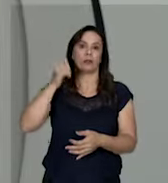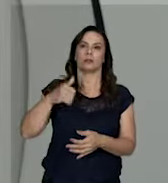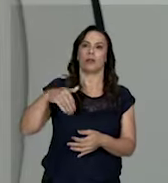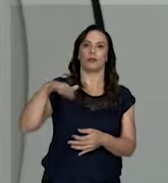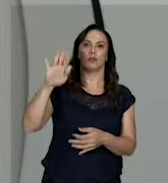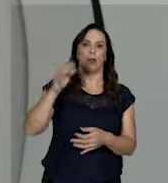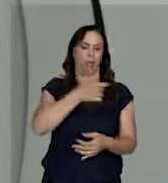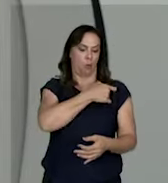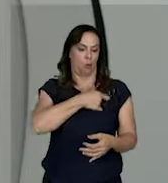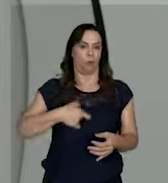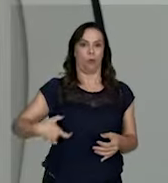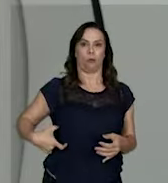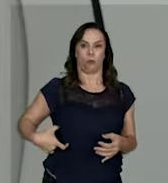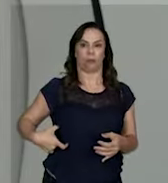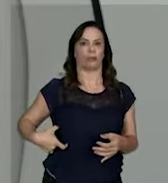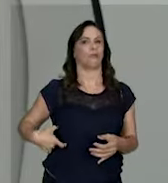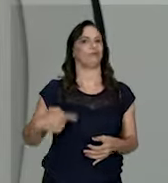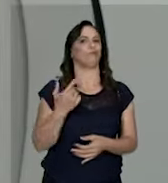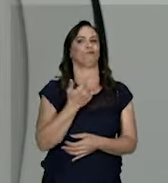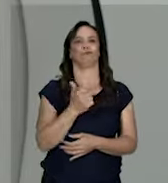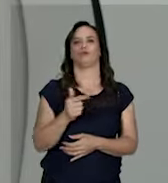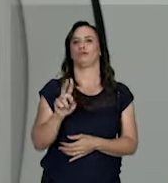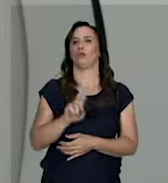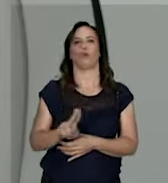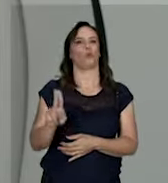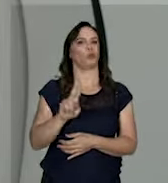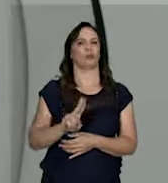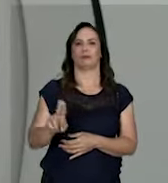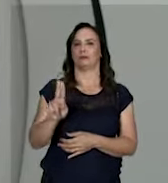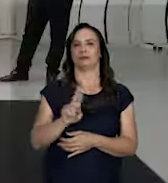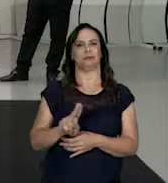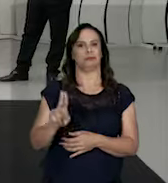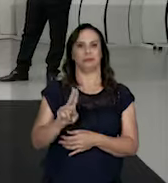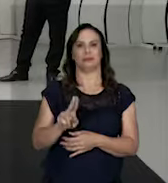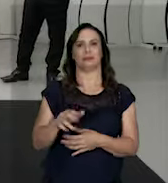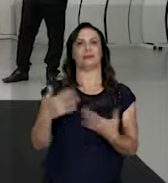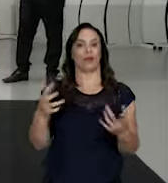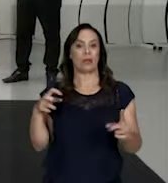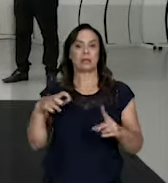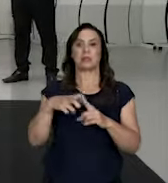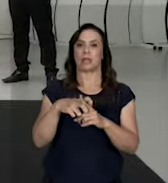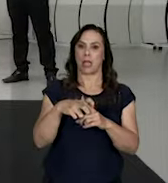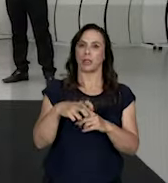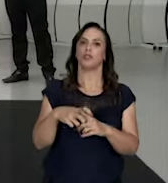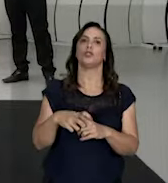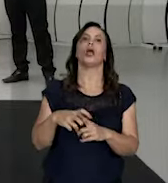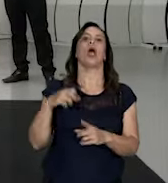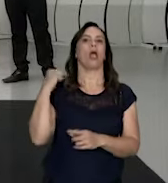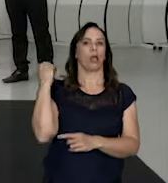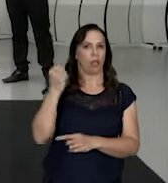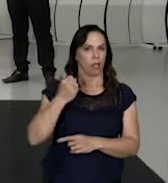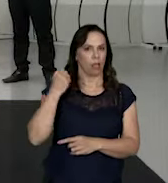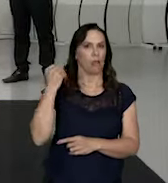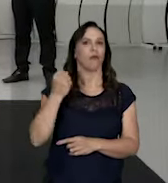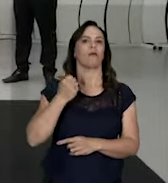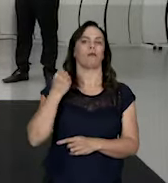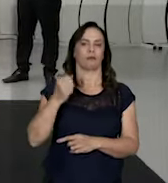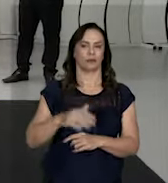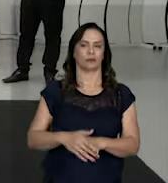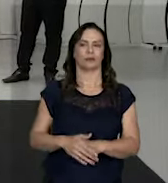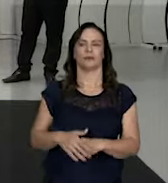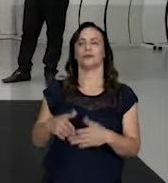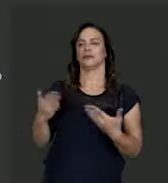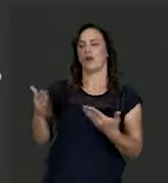eles costumam ser acidentes mais graves do que os outros acidentes. Doutor, muito obrigado pela participação, foi um prazer tê-lo